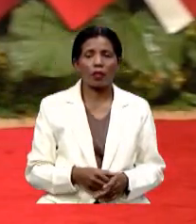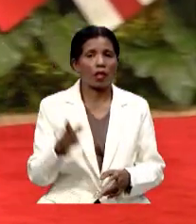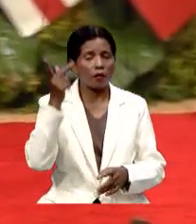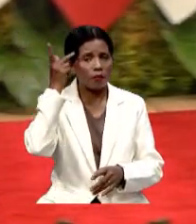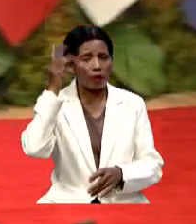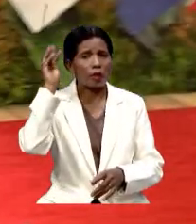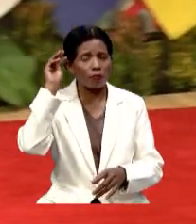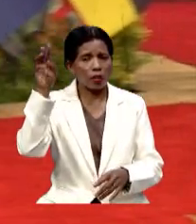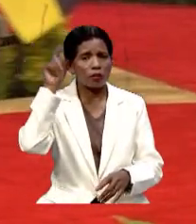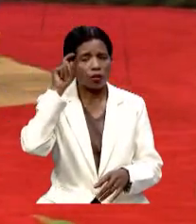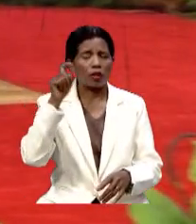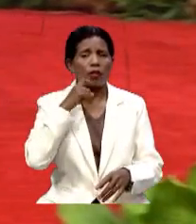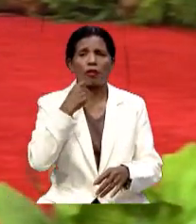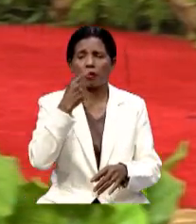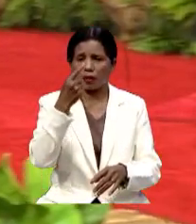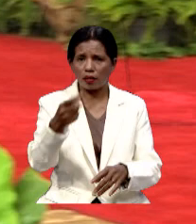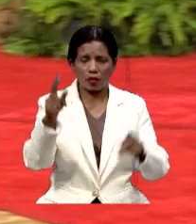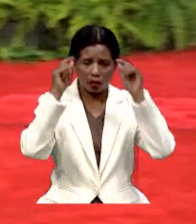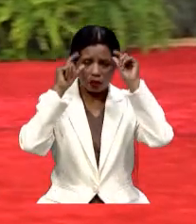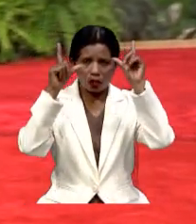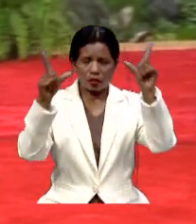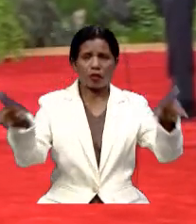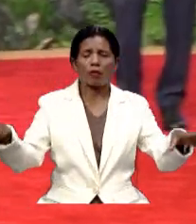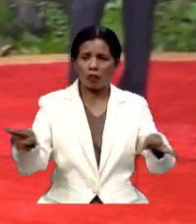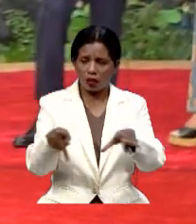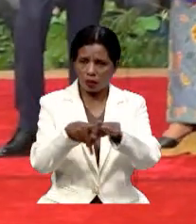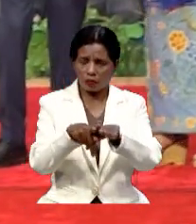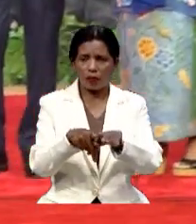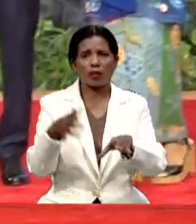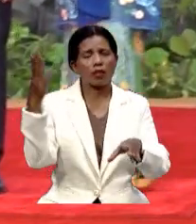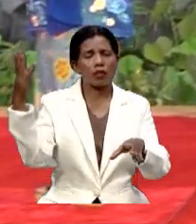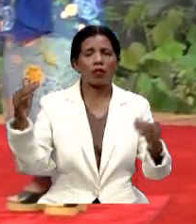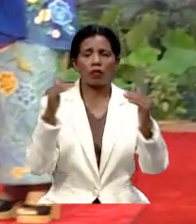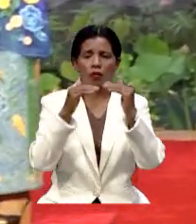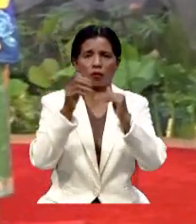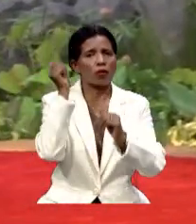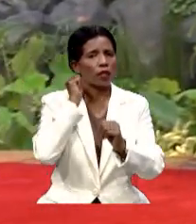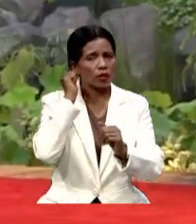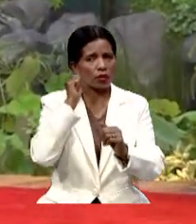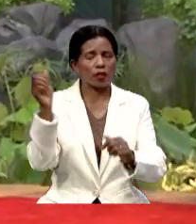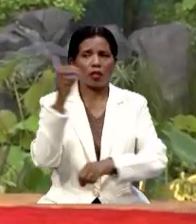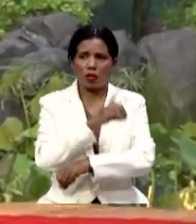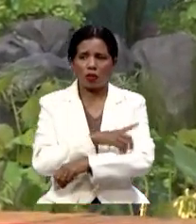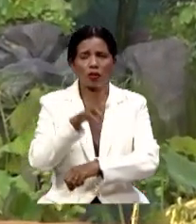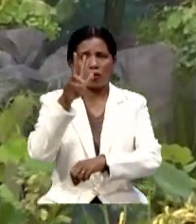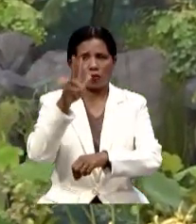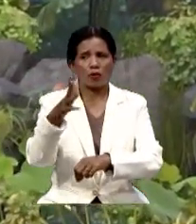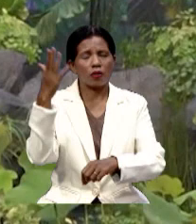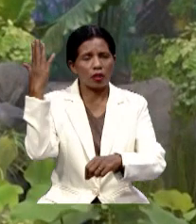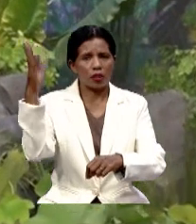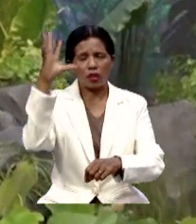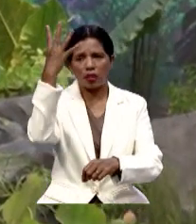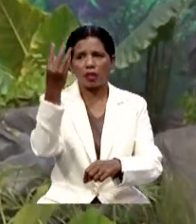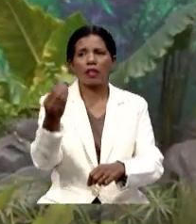Primeiro-ministro Kairala Sanan Gusmão Hatete, Timor-Leste nia participação em semera ASEAN, nebe halau durante loron todo iha Jakarta,